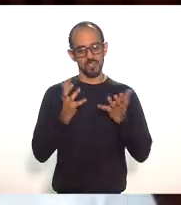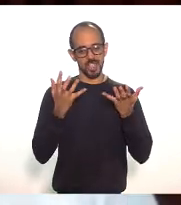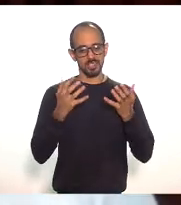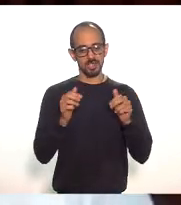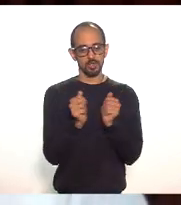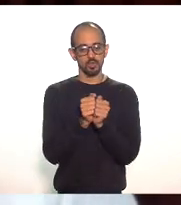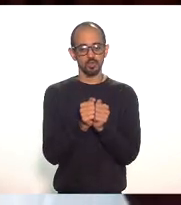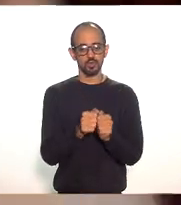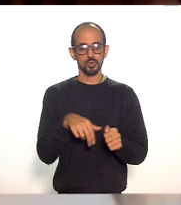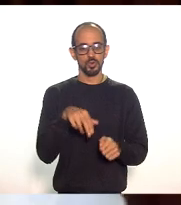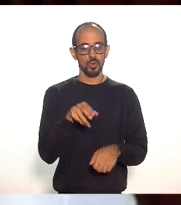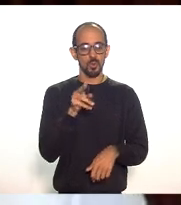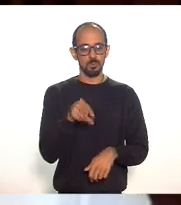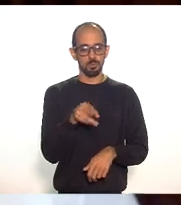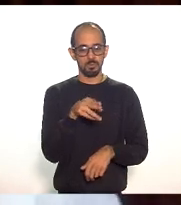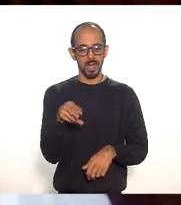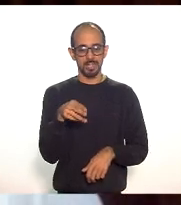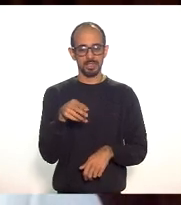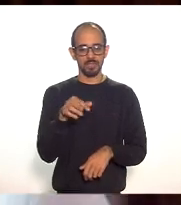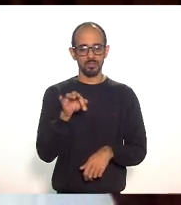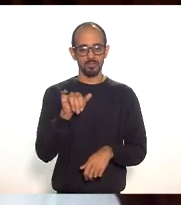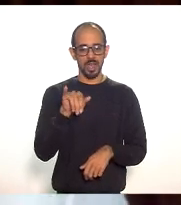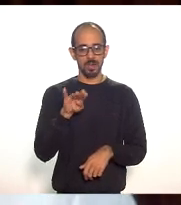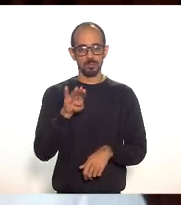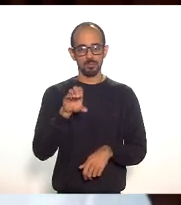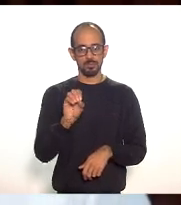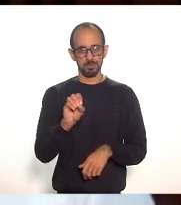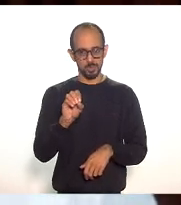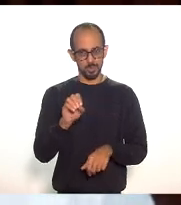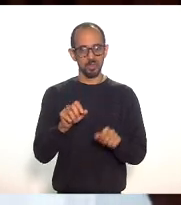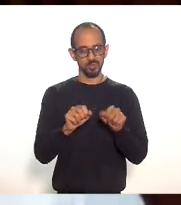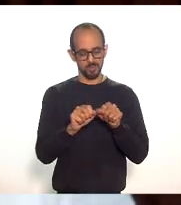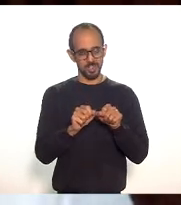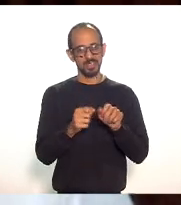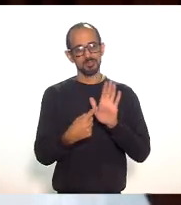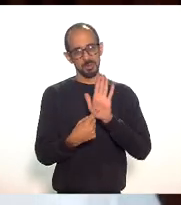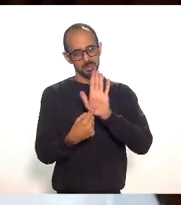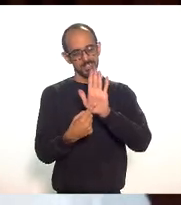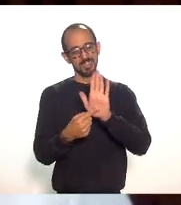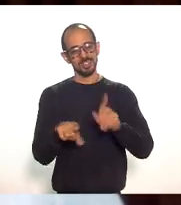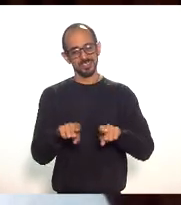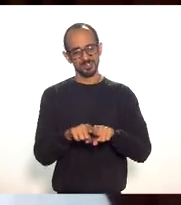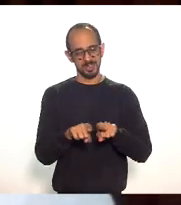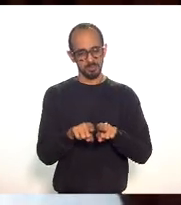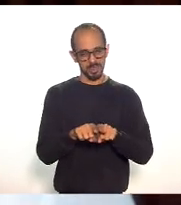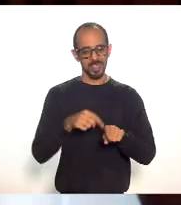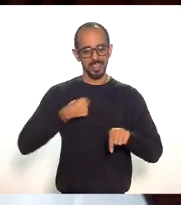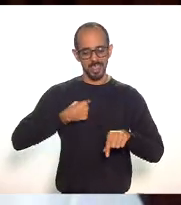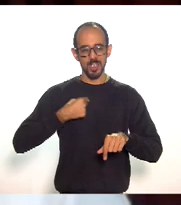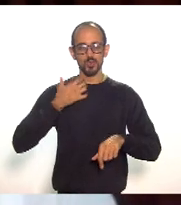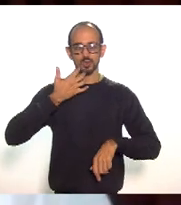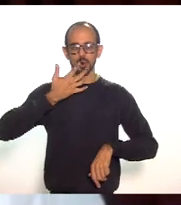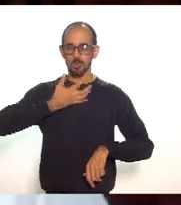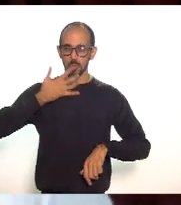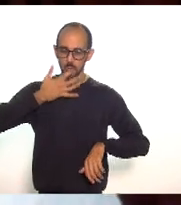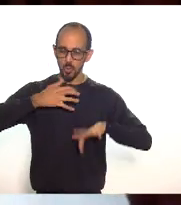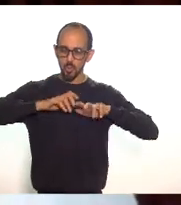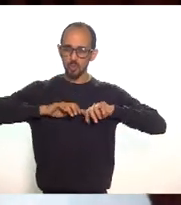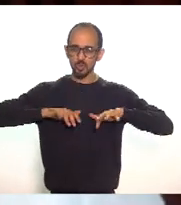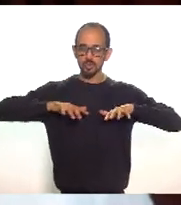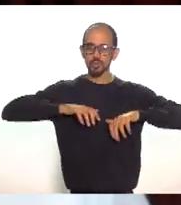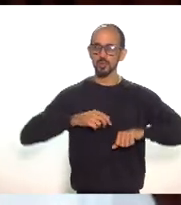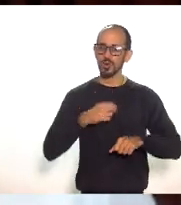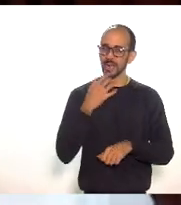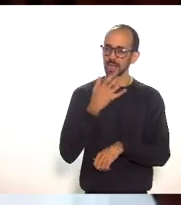padre Fábio de Mello, que também fez uma apresentação. Então, fica aqui o meu apreço, também como músico, também como cantor